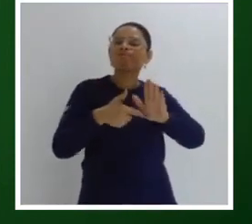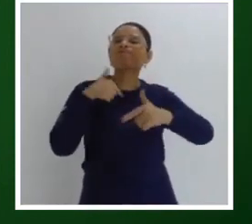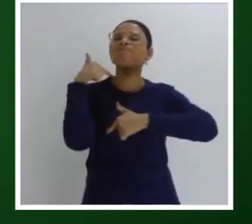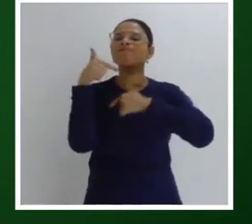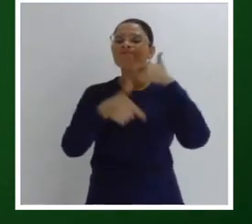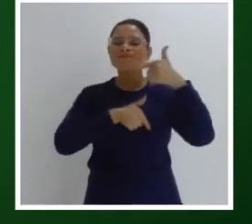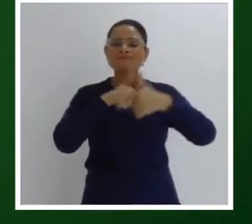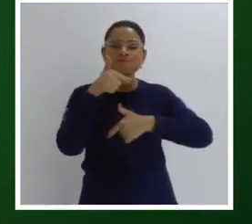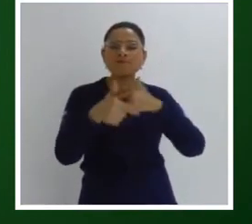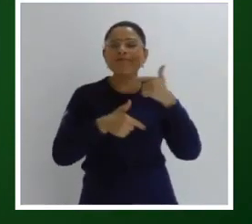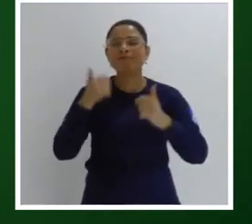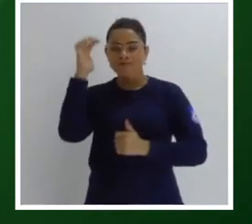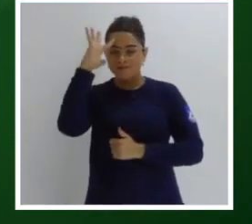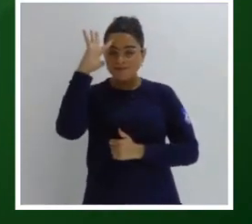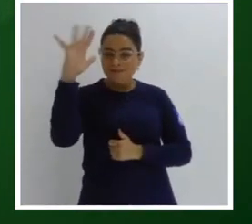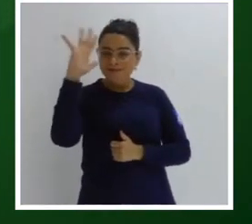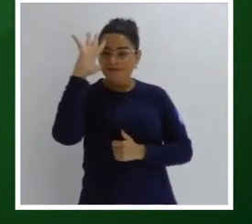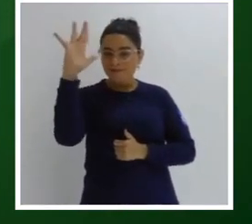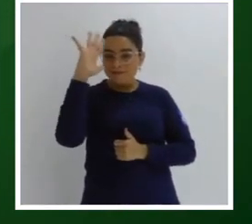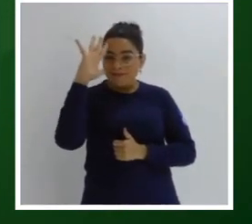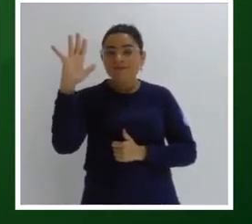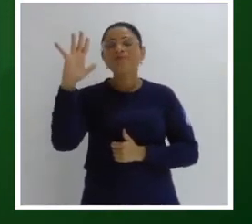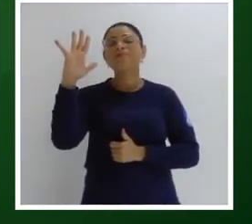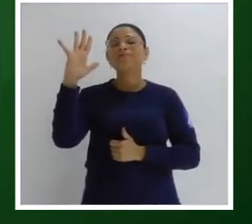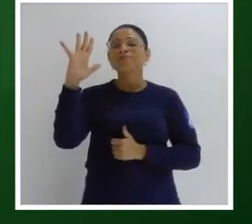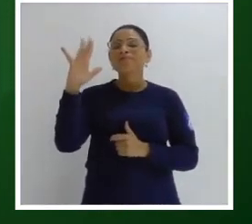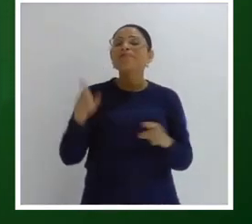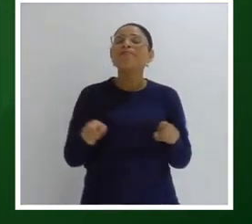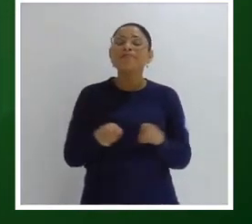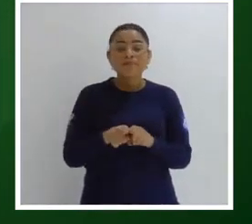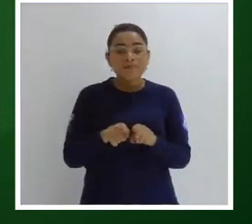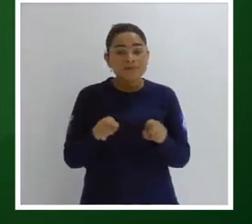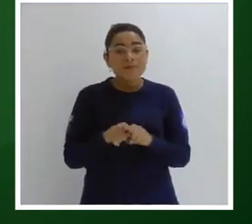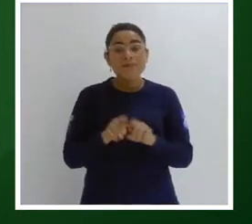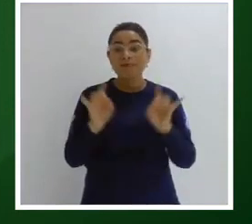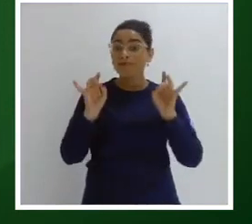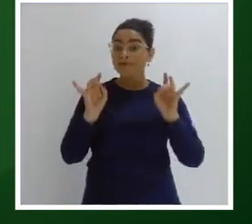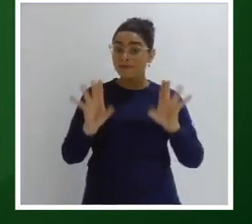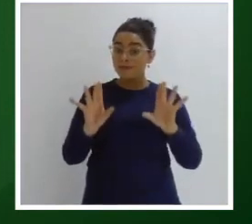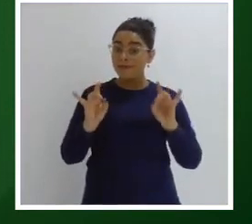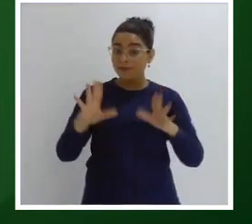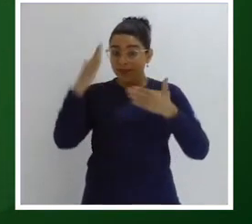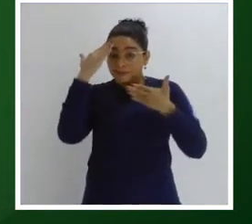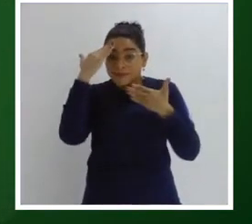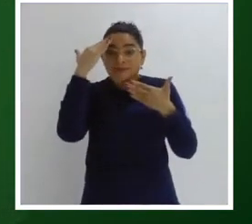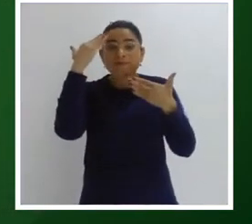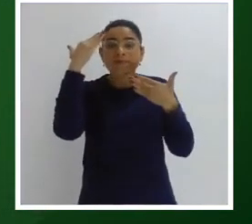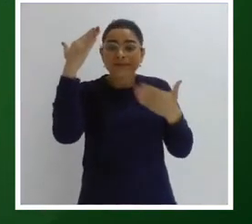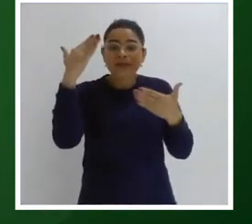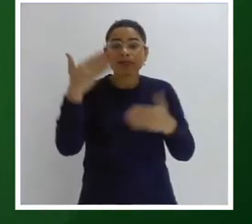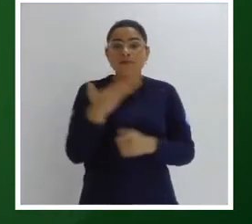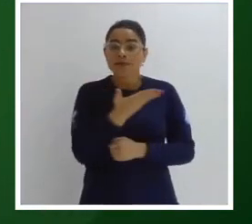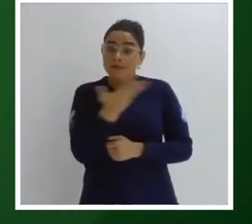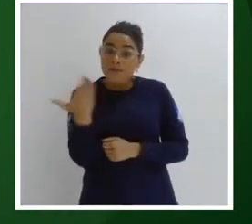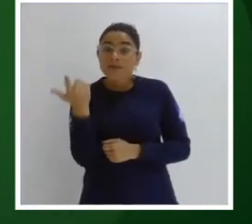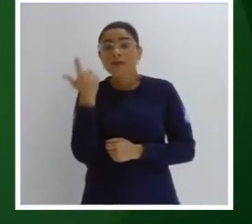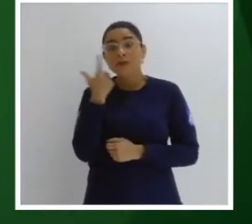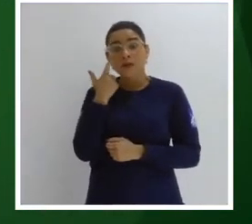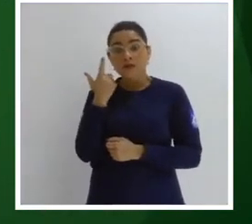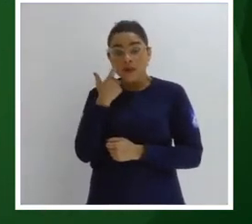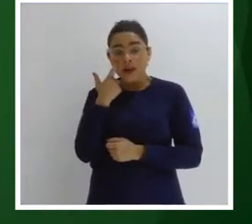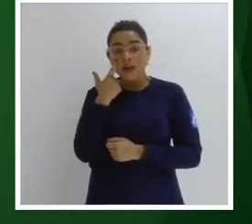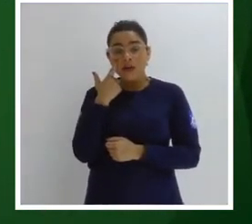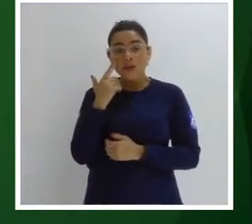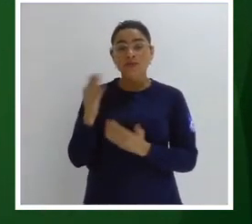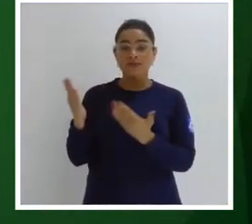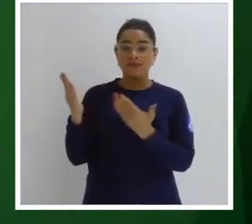a nossa reflexão e em especial agradecer vocês estão vendo agora né